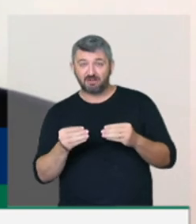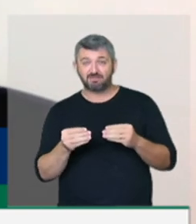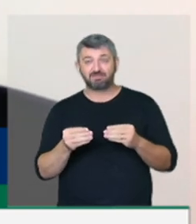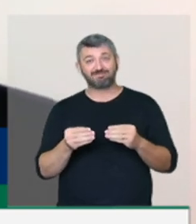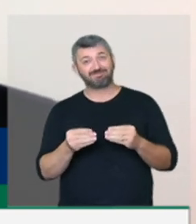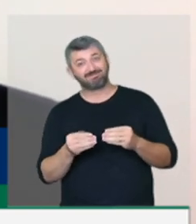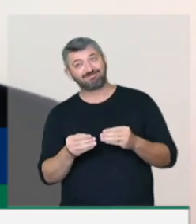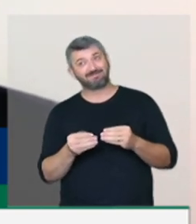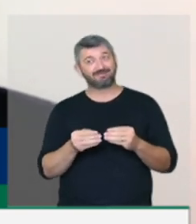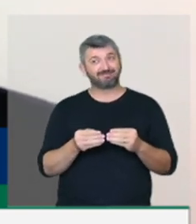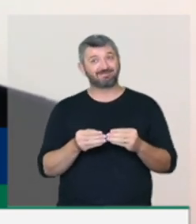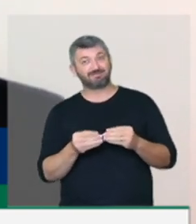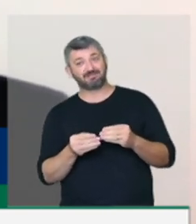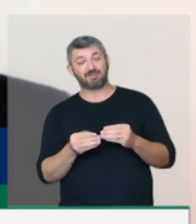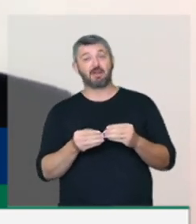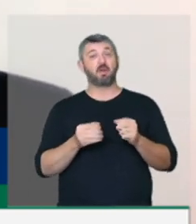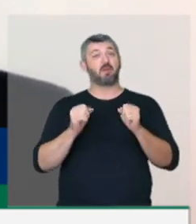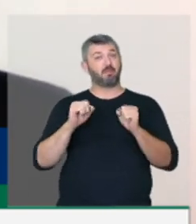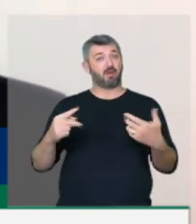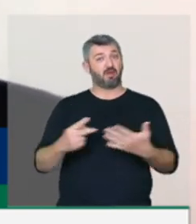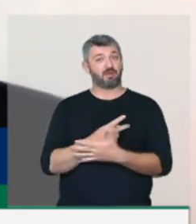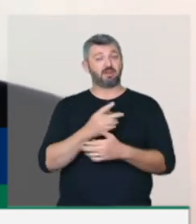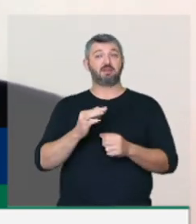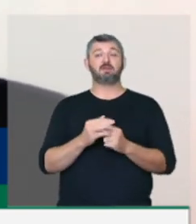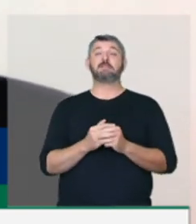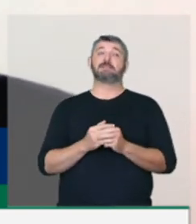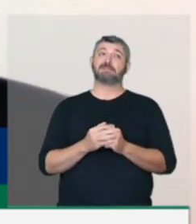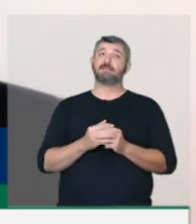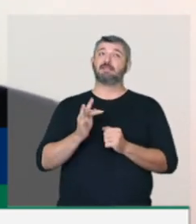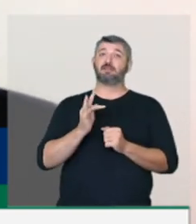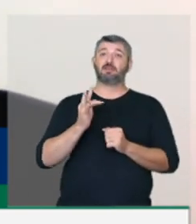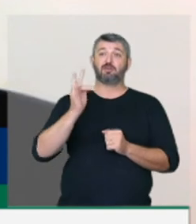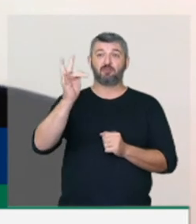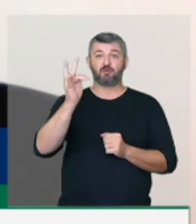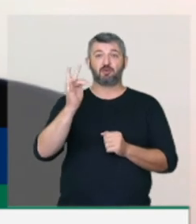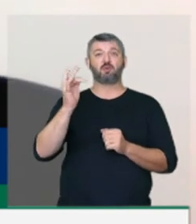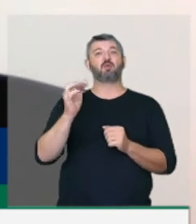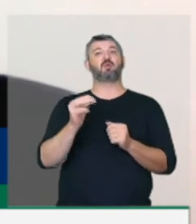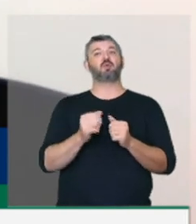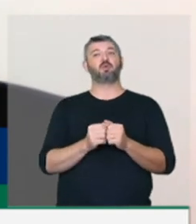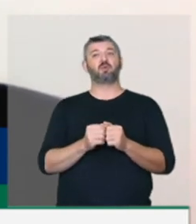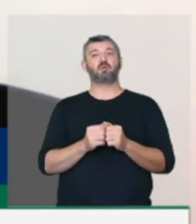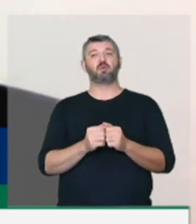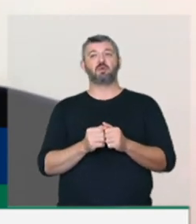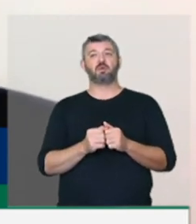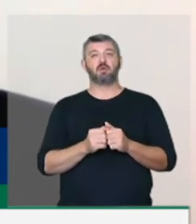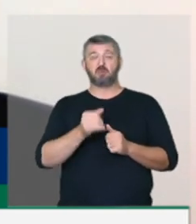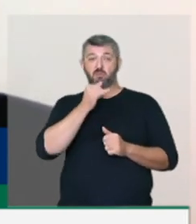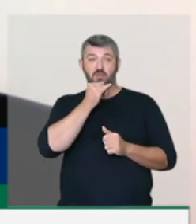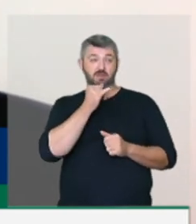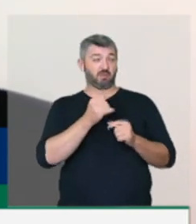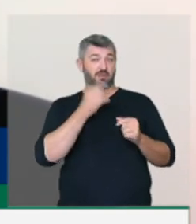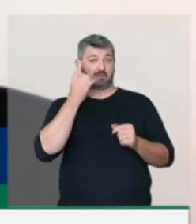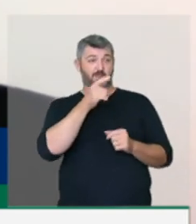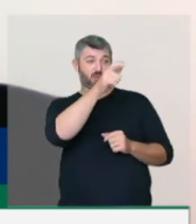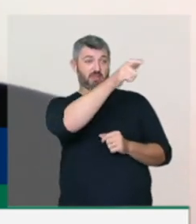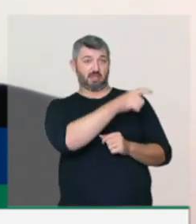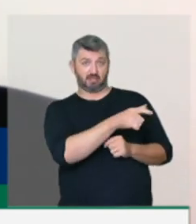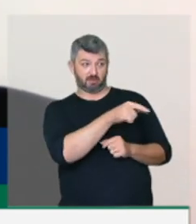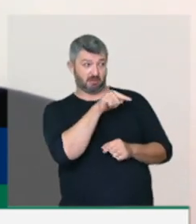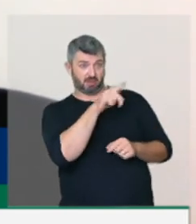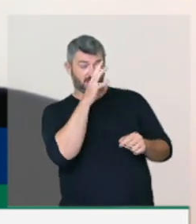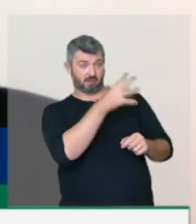que, em dado momento, poderia facilmente substituir a figura do Daniel Silveira por qualquer